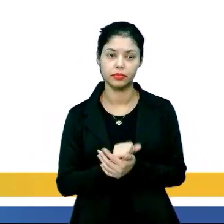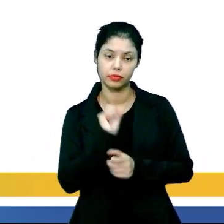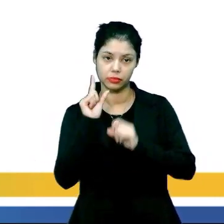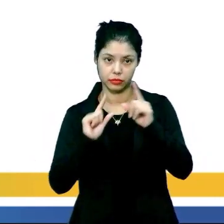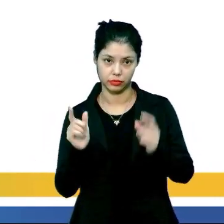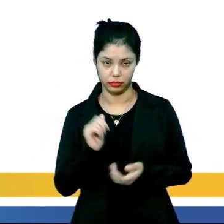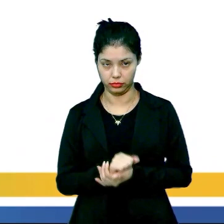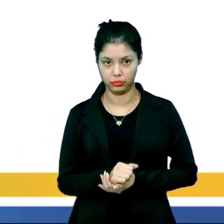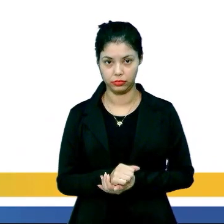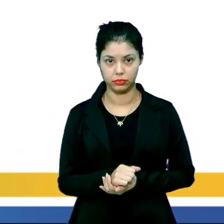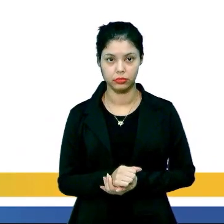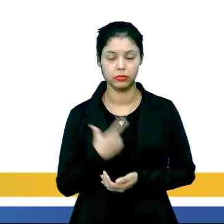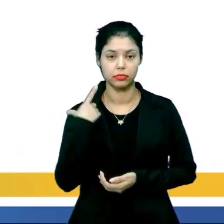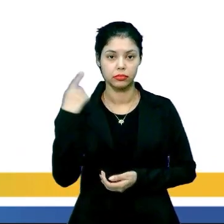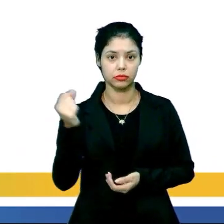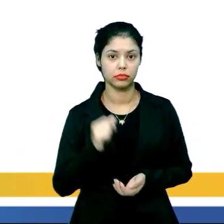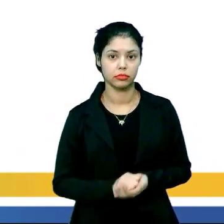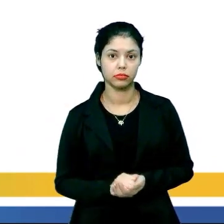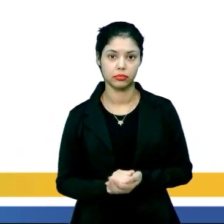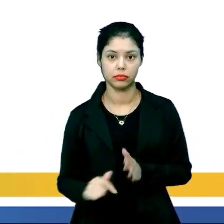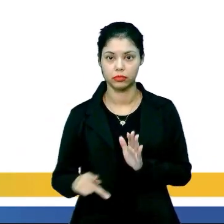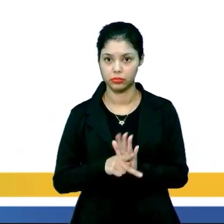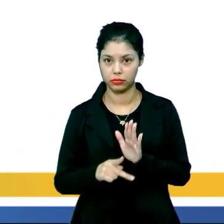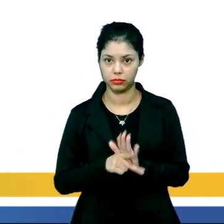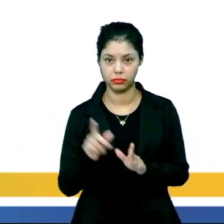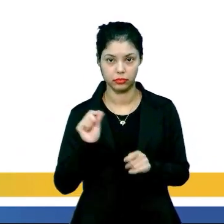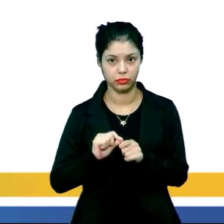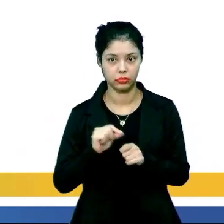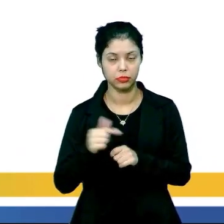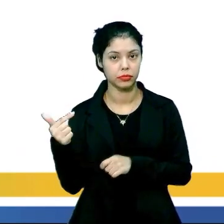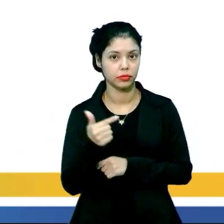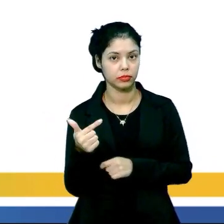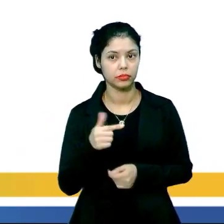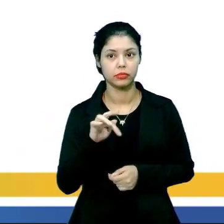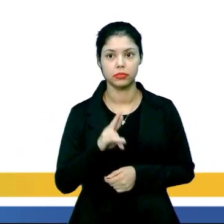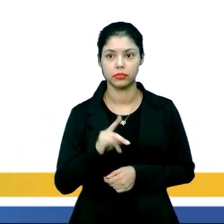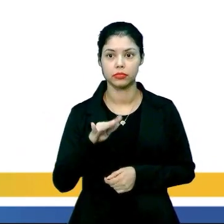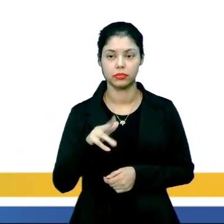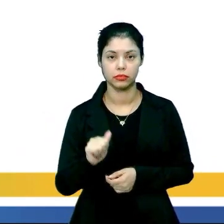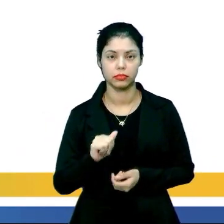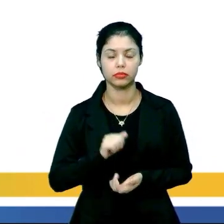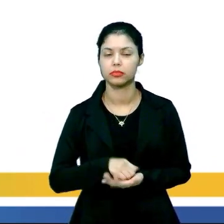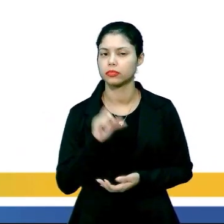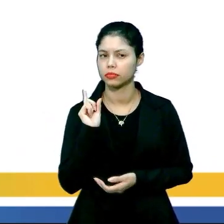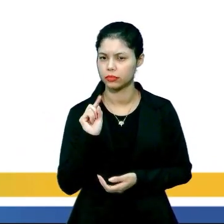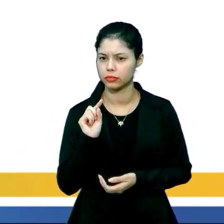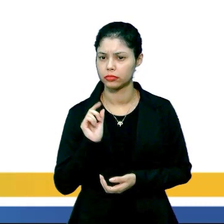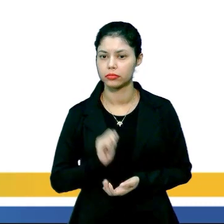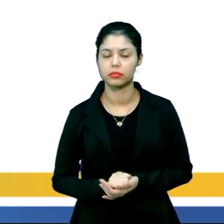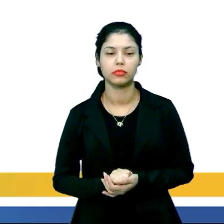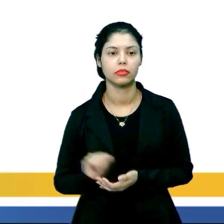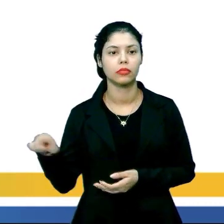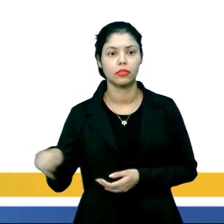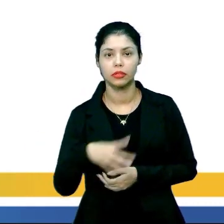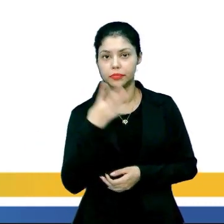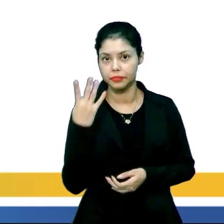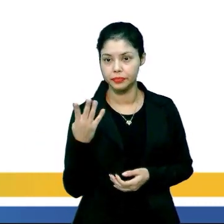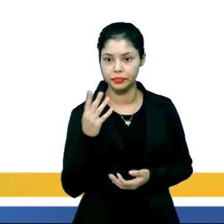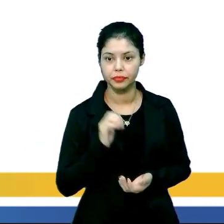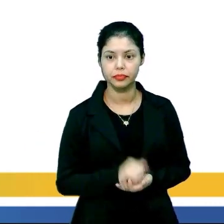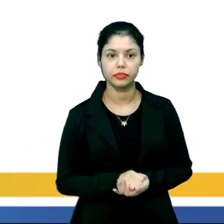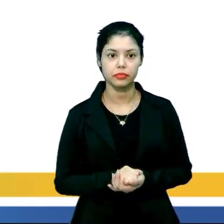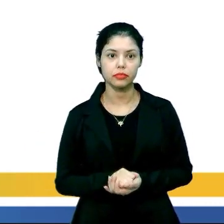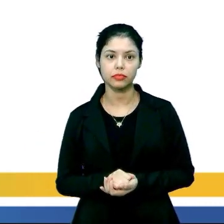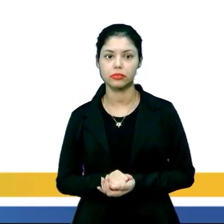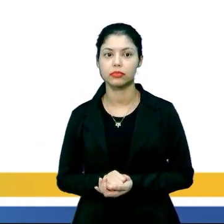posto Estrela na viagem de ida, que seja suficiente para fazer o segundo reabastecimento e temos as alternativas aí